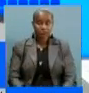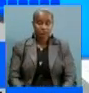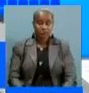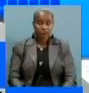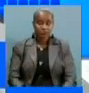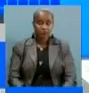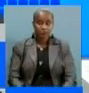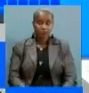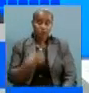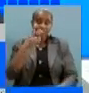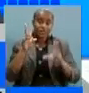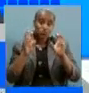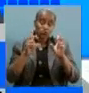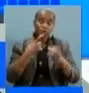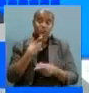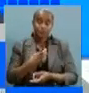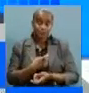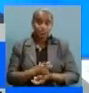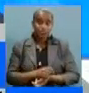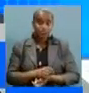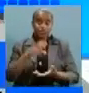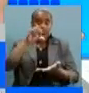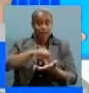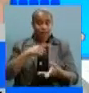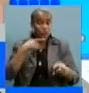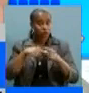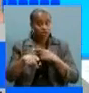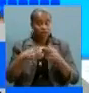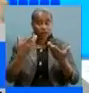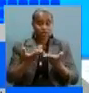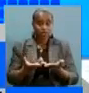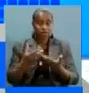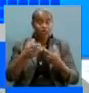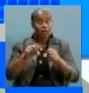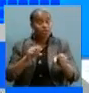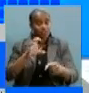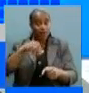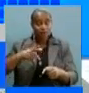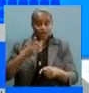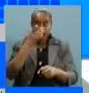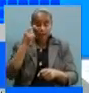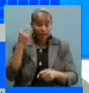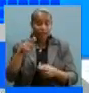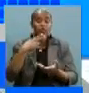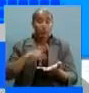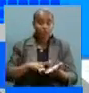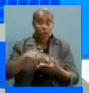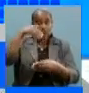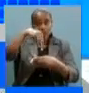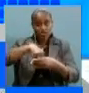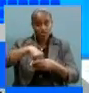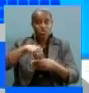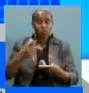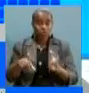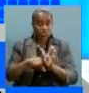Ora, e uma das questões centrais na agenda política e diplomática da Cplp é justamente a Guiné-Bissau, mais concretamente as eleições legislativas